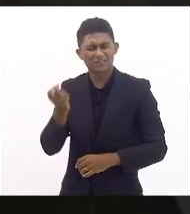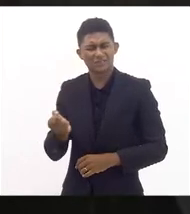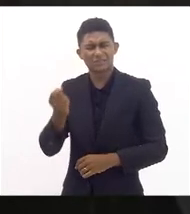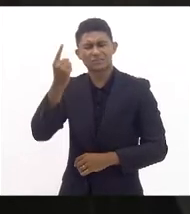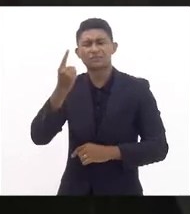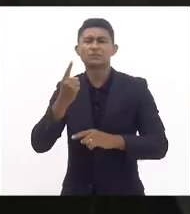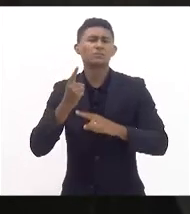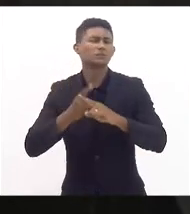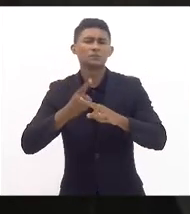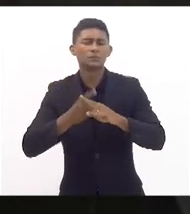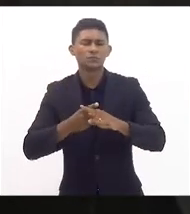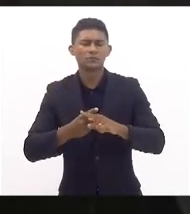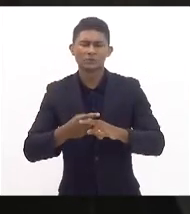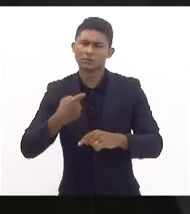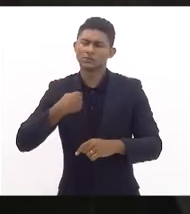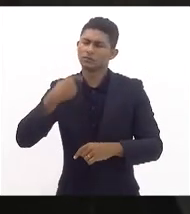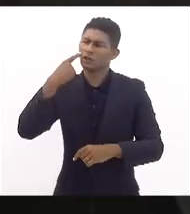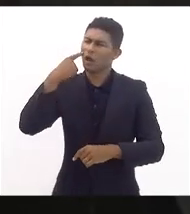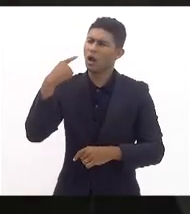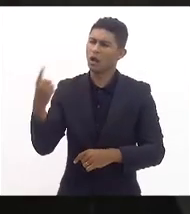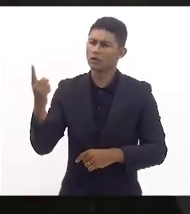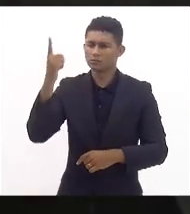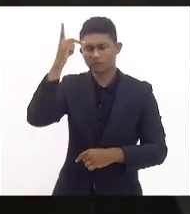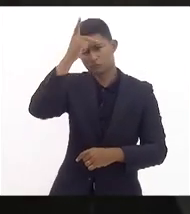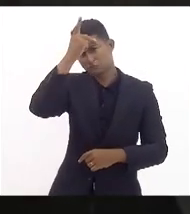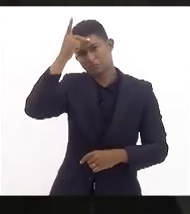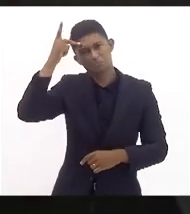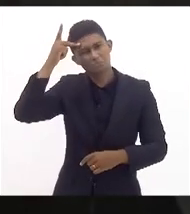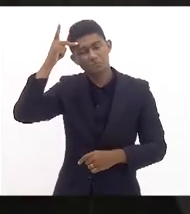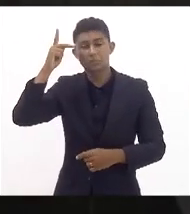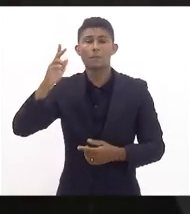das vezes, ver pessoas, não é,